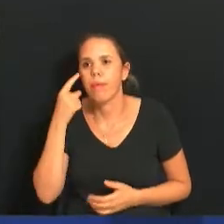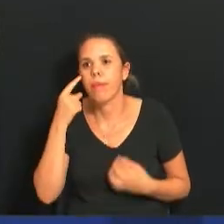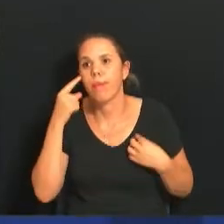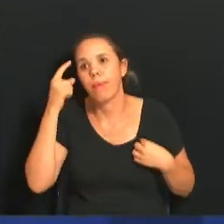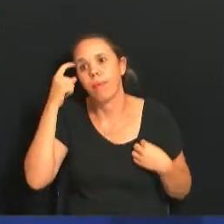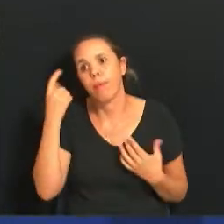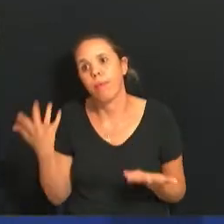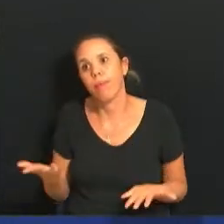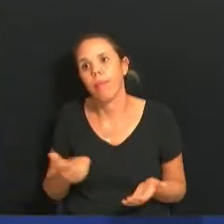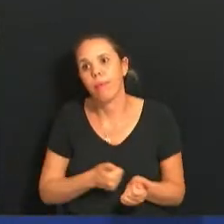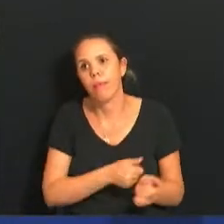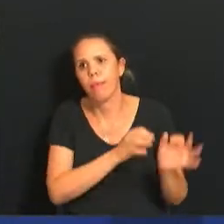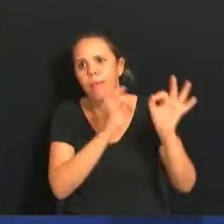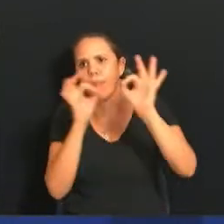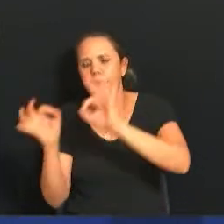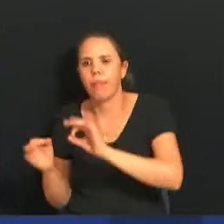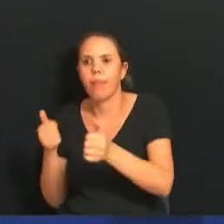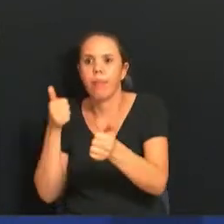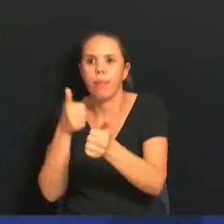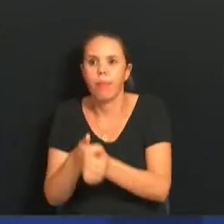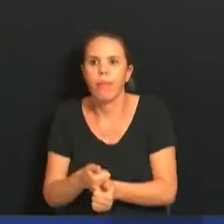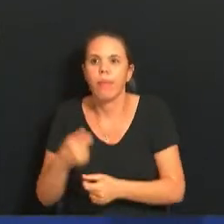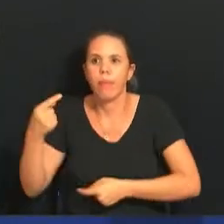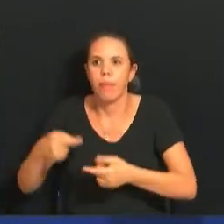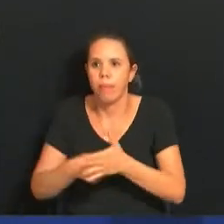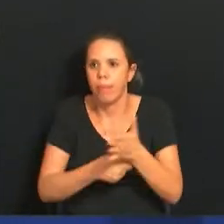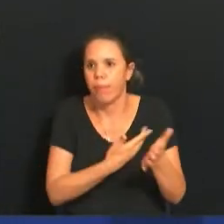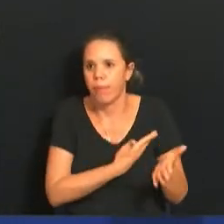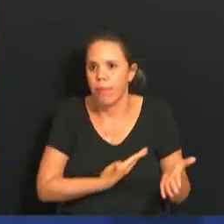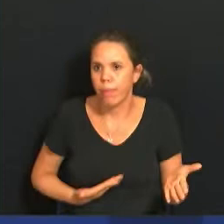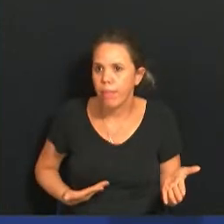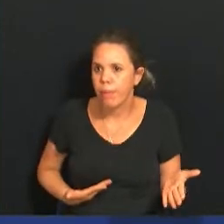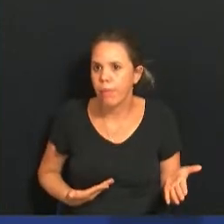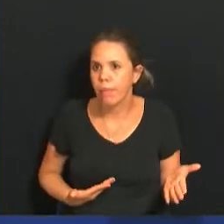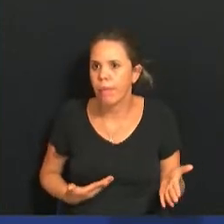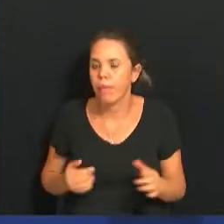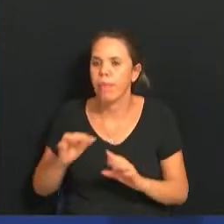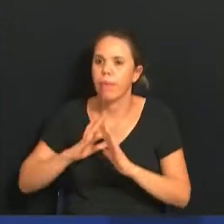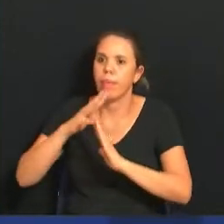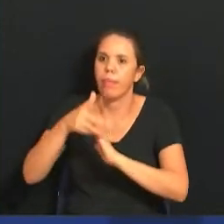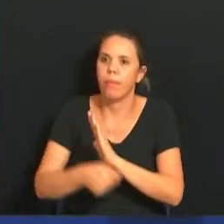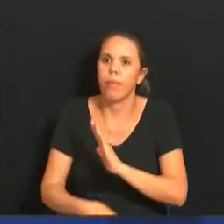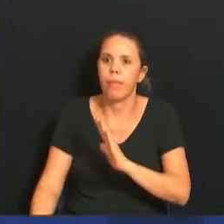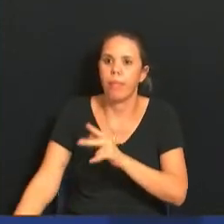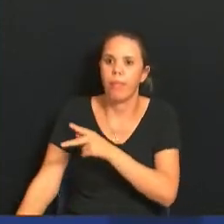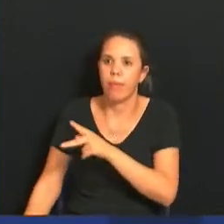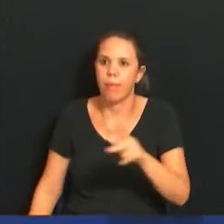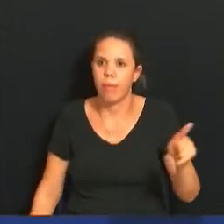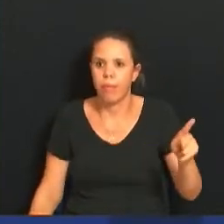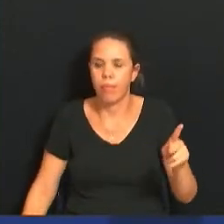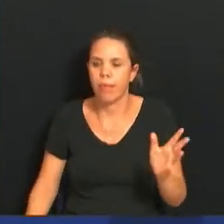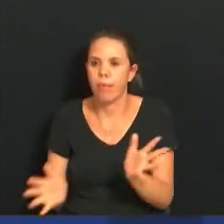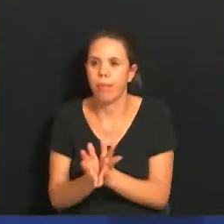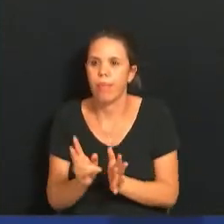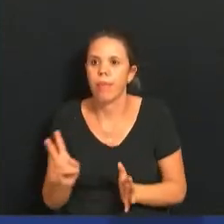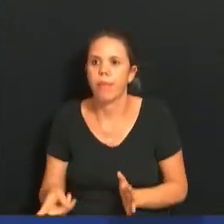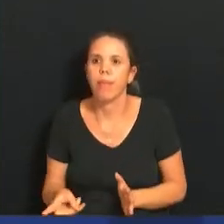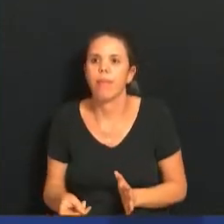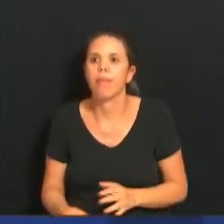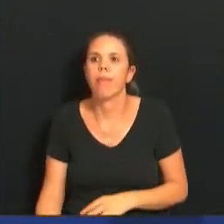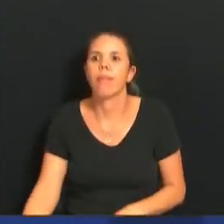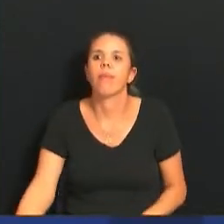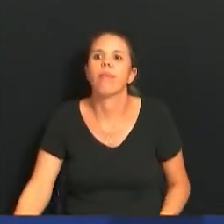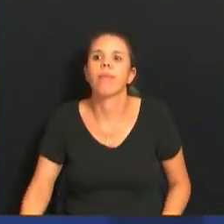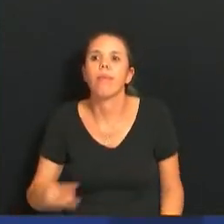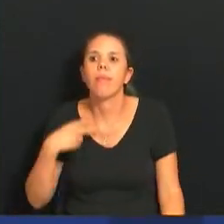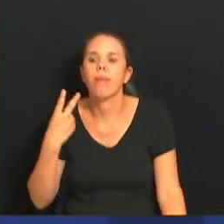pensando em acompanhar mais de perto políticas públicas para o meio ambiente, o presidente da Comissão Permanente de Meio Ambiente, o